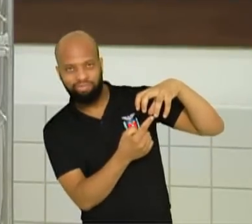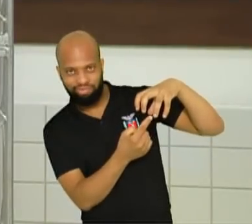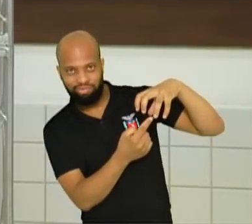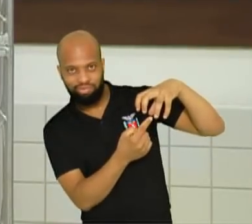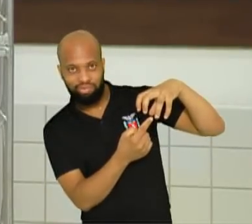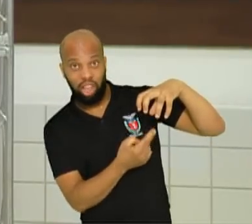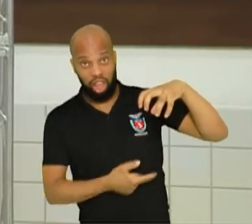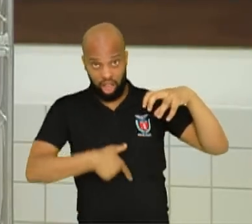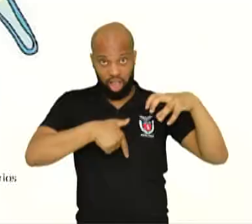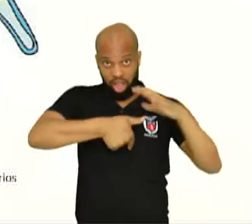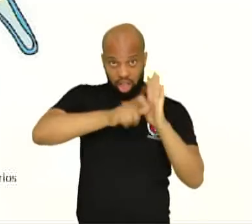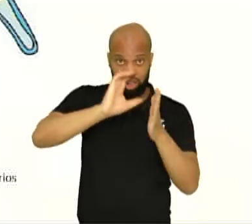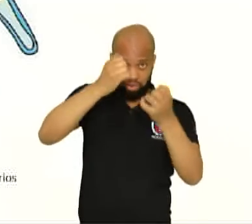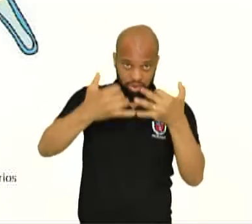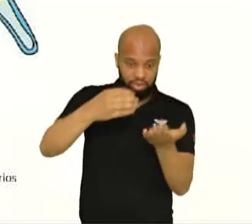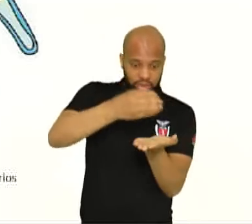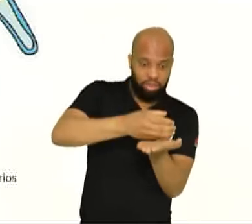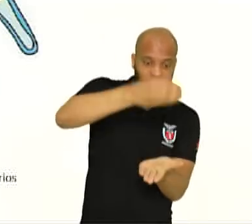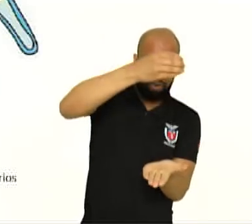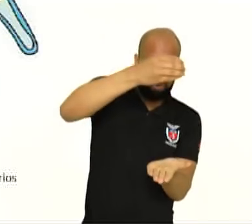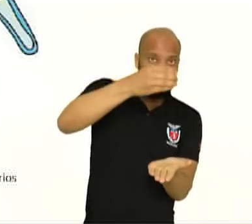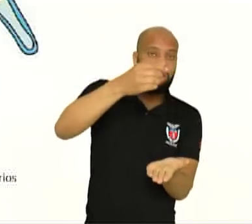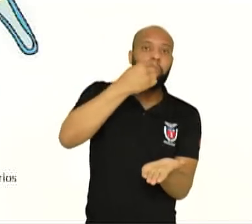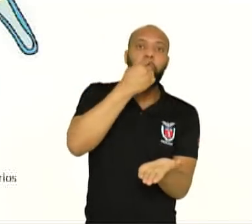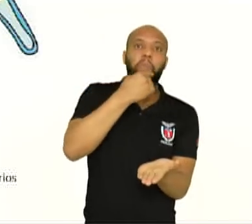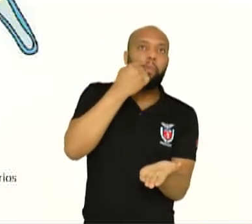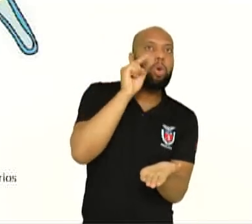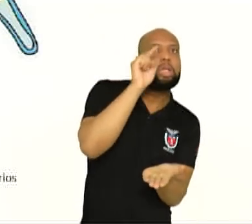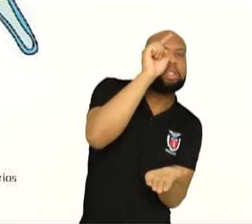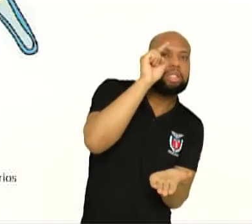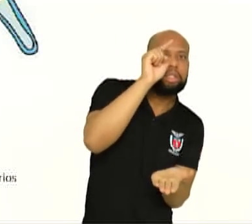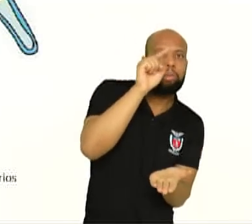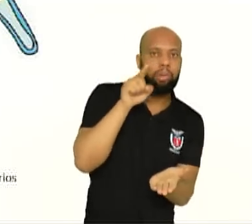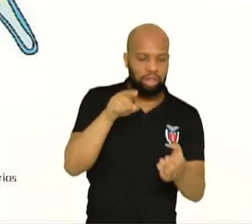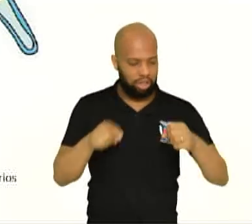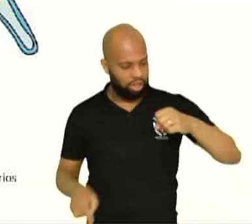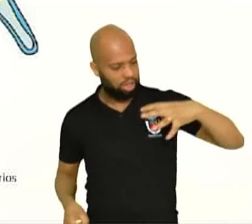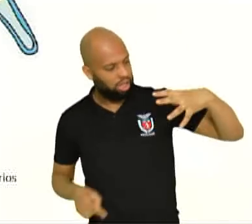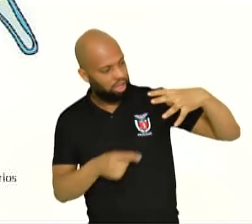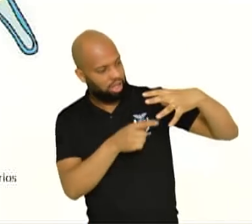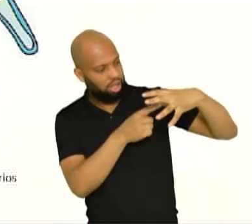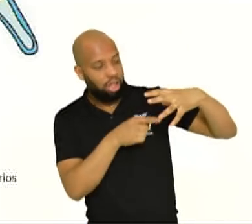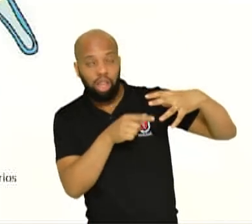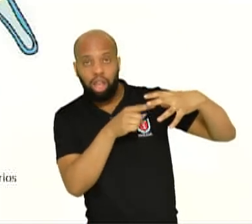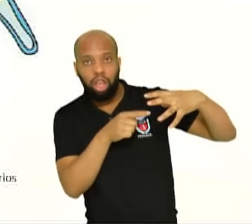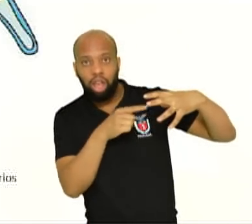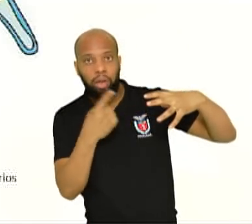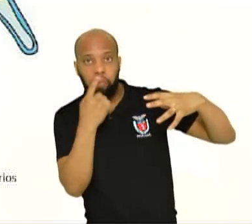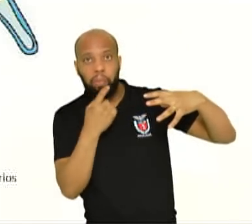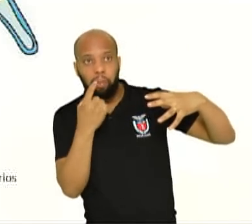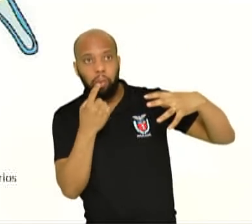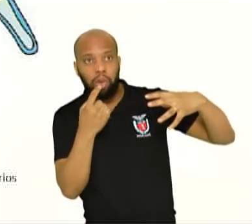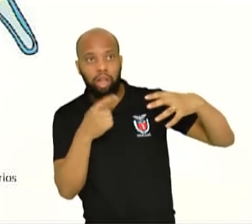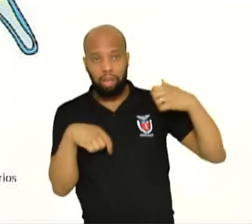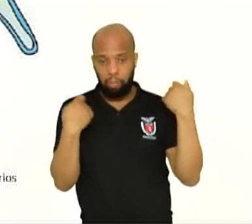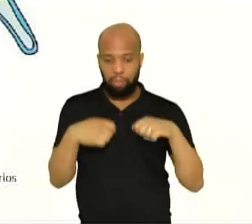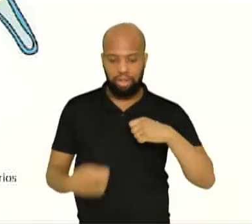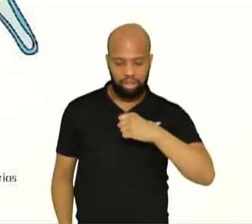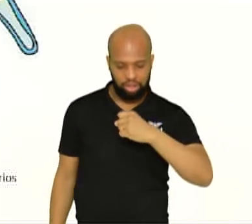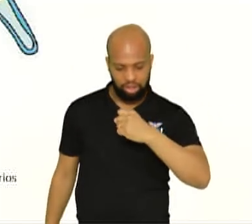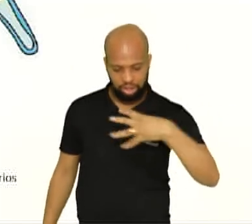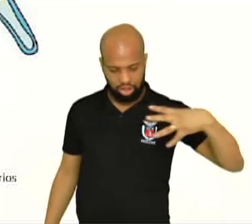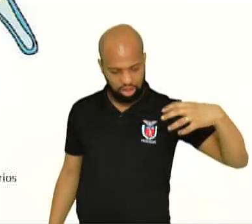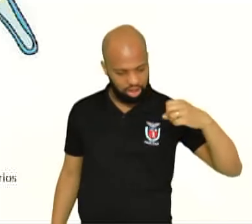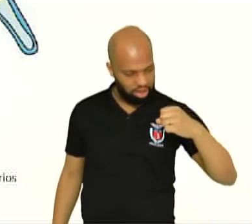fica virado para cima. Mas por que isso? Porque como ela nada, ela precisa de alguma coisa para impulsionar o movimento dela. Então o